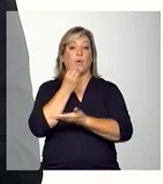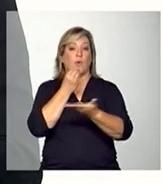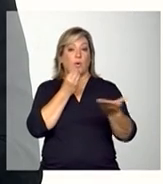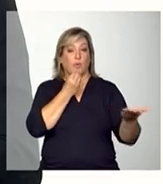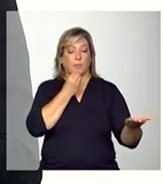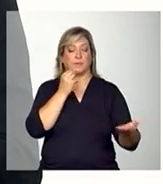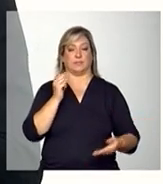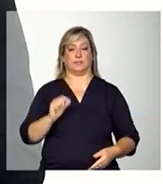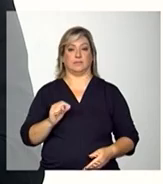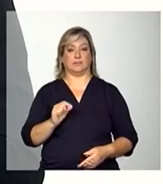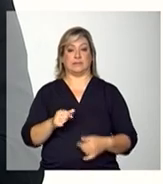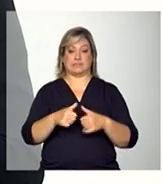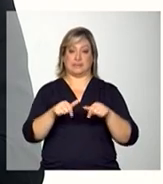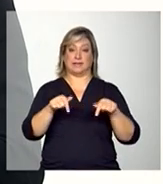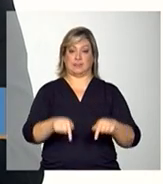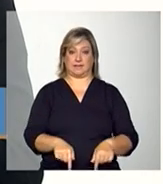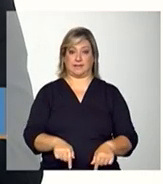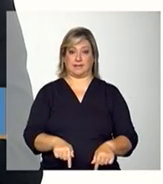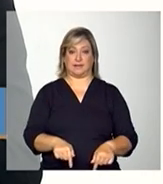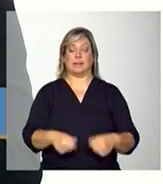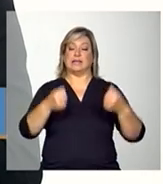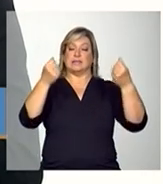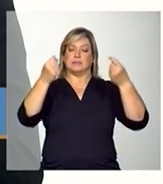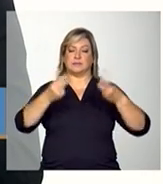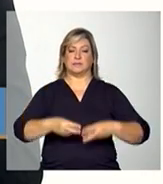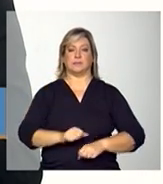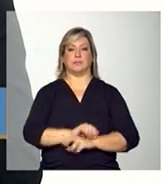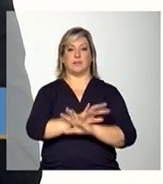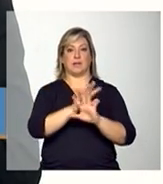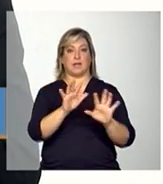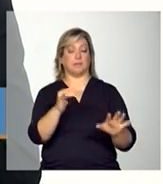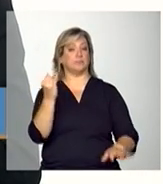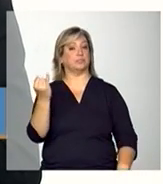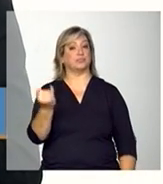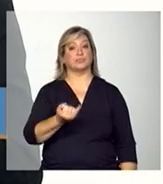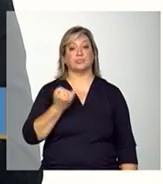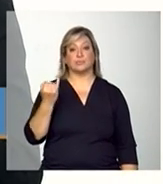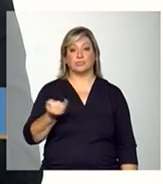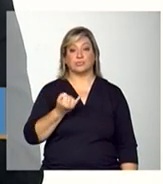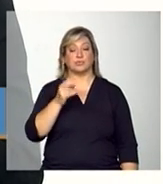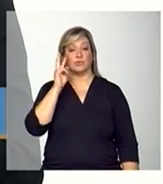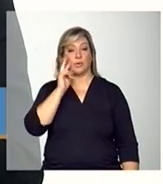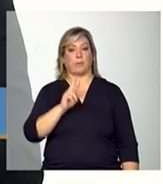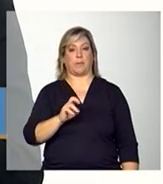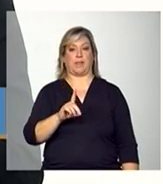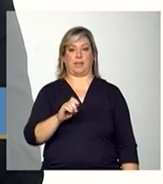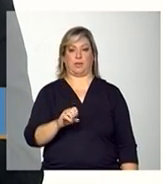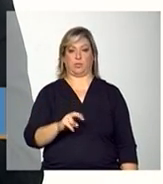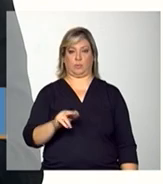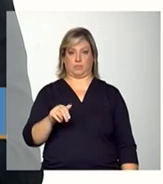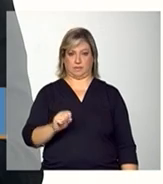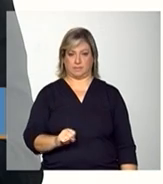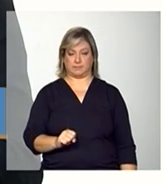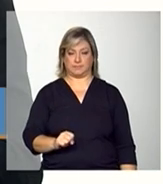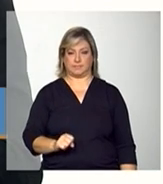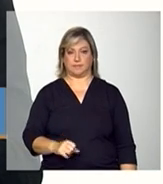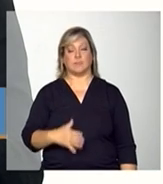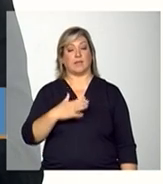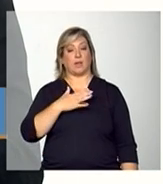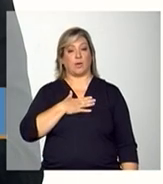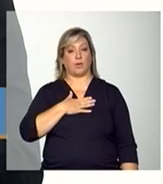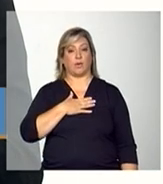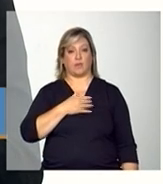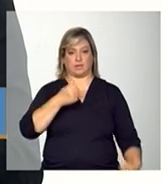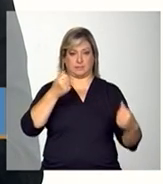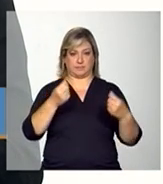de estar aqui e e esclarecer questionamentos essenciais sobre a rede suas eh minha consideração